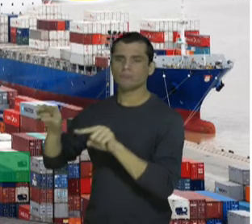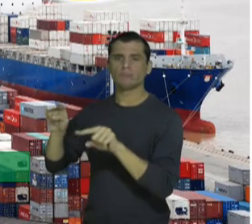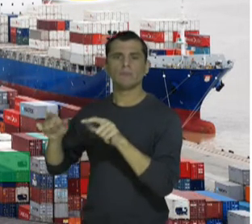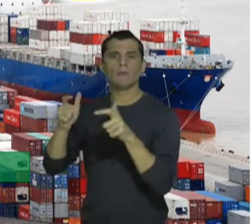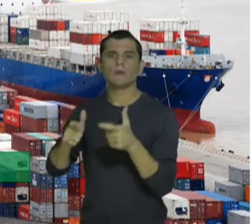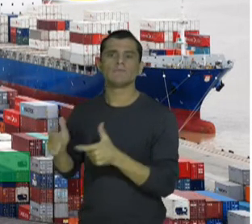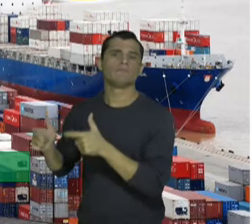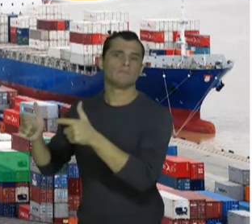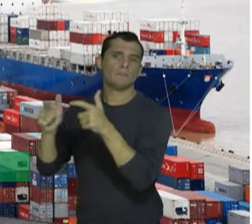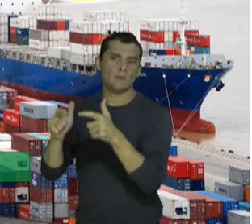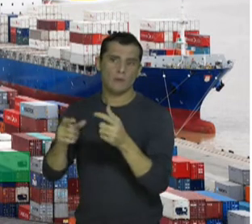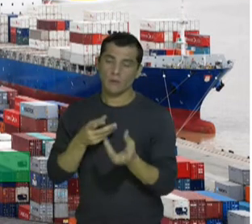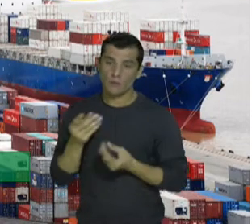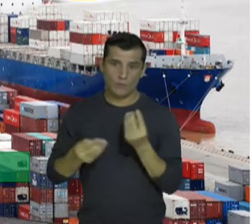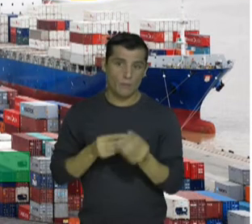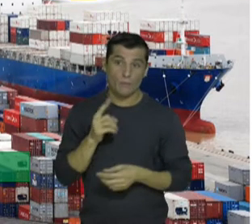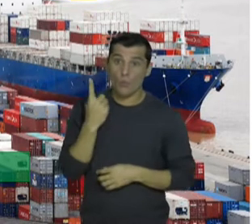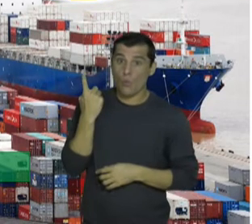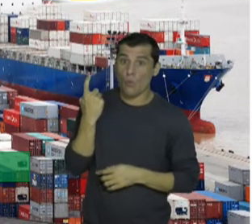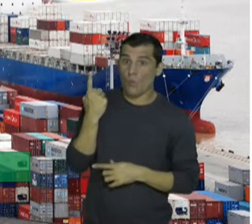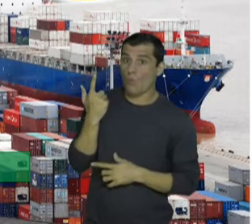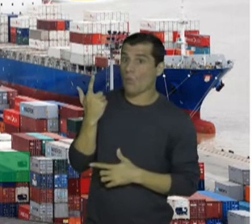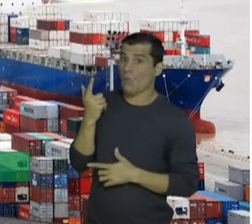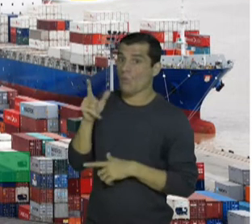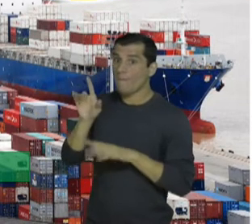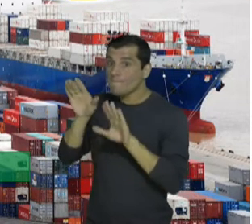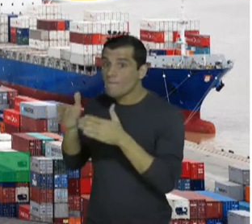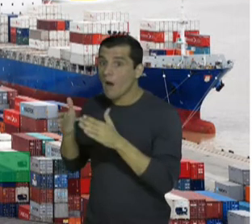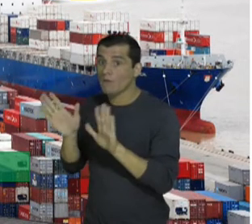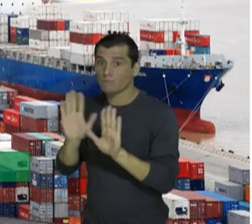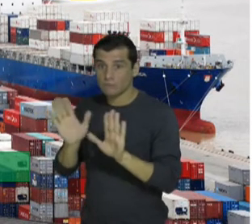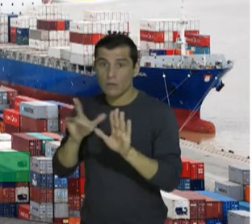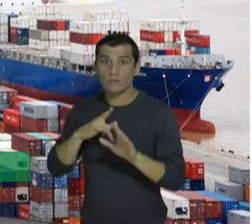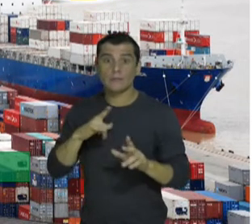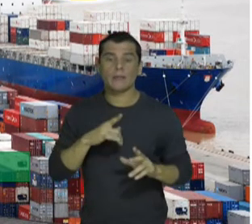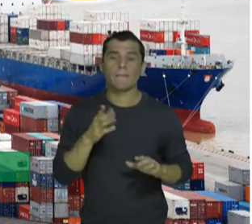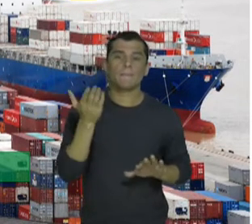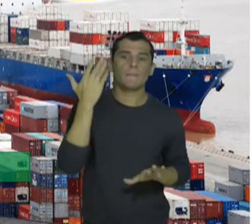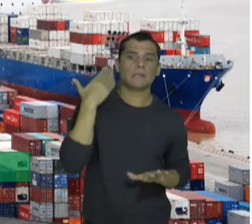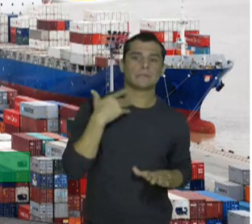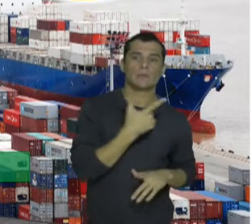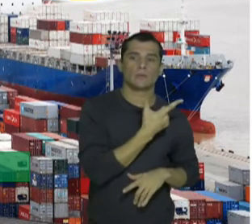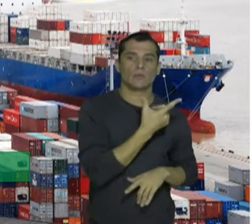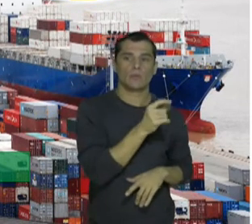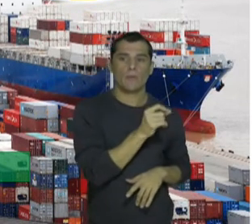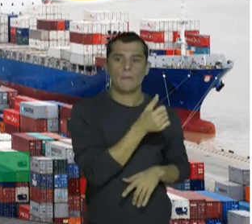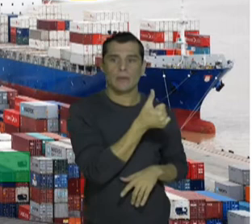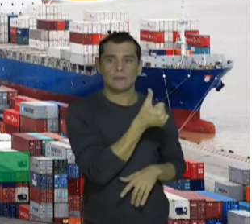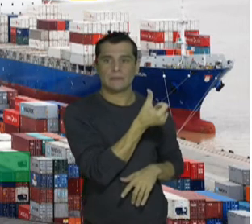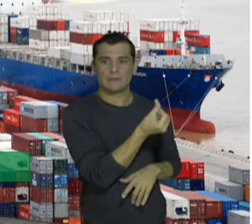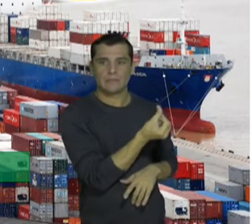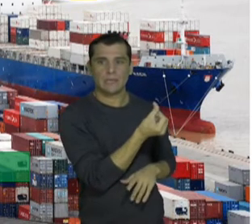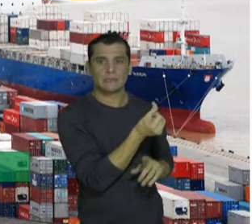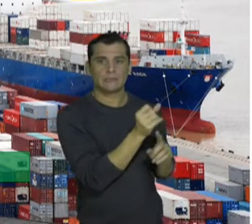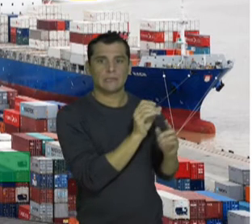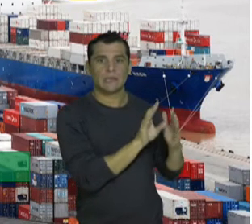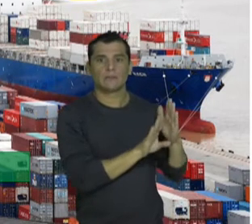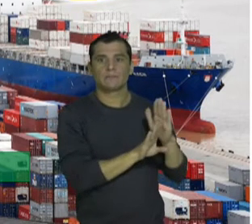setor específico de 2016 a 2022 nós tivemos